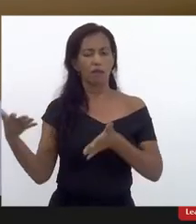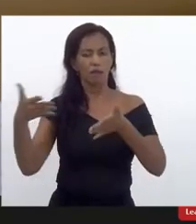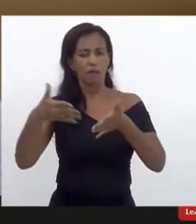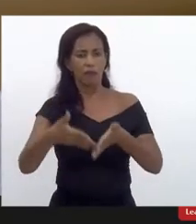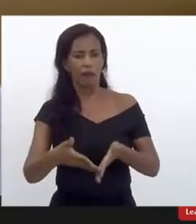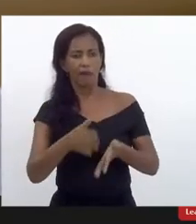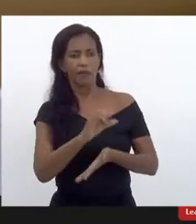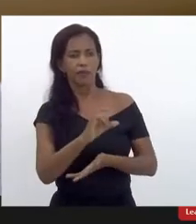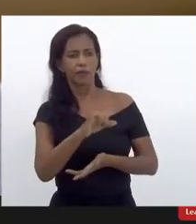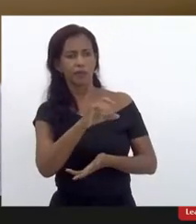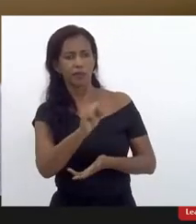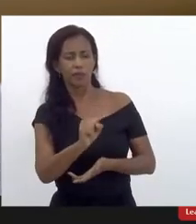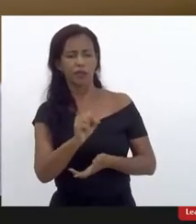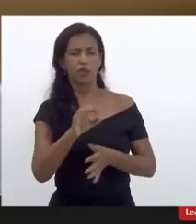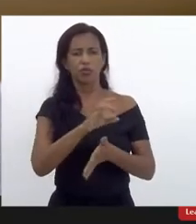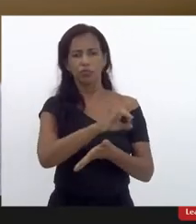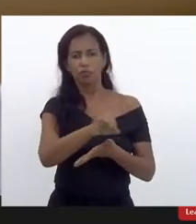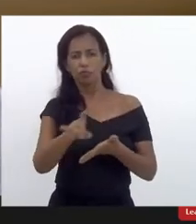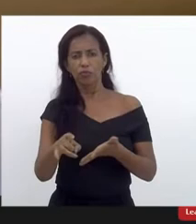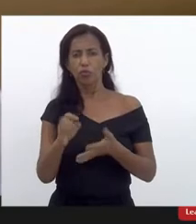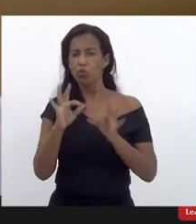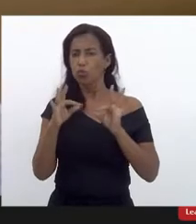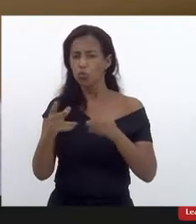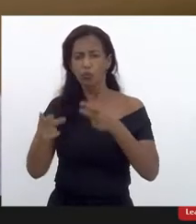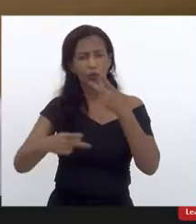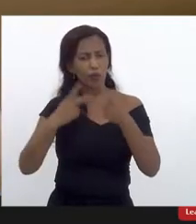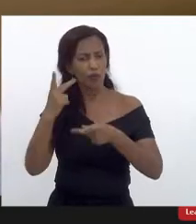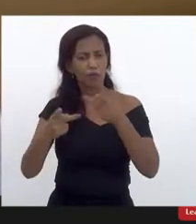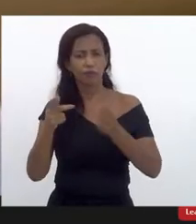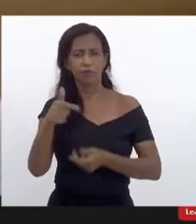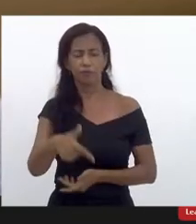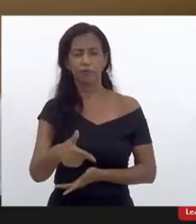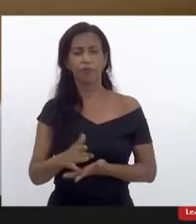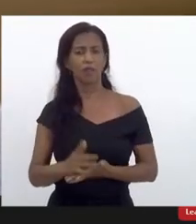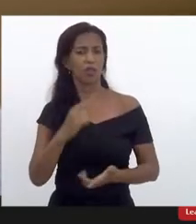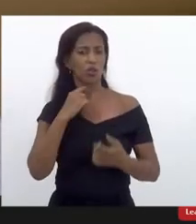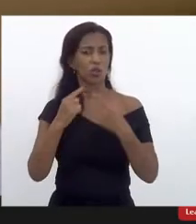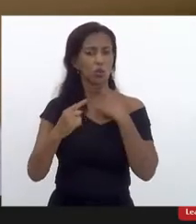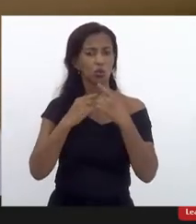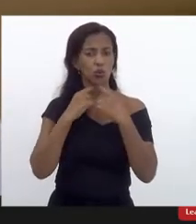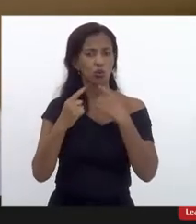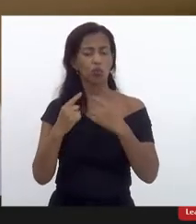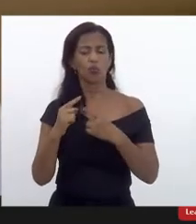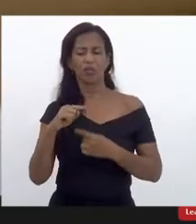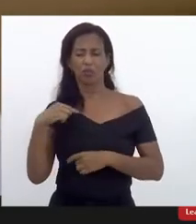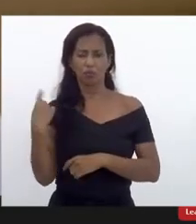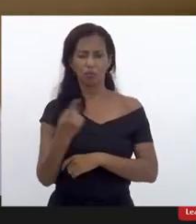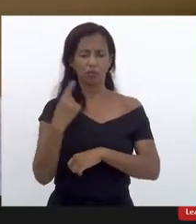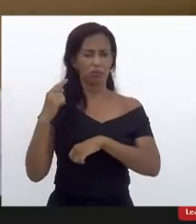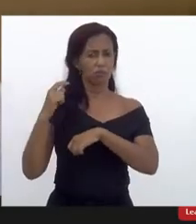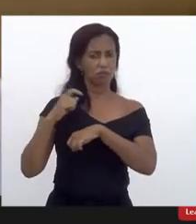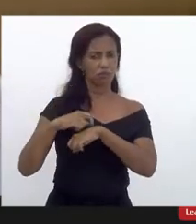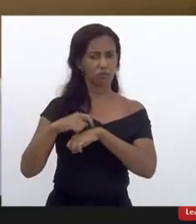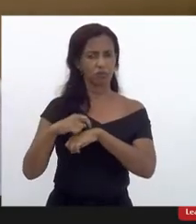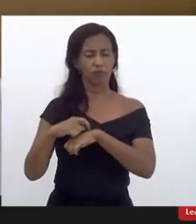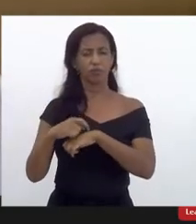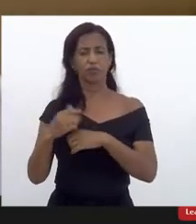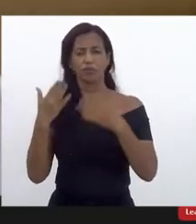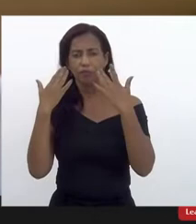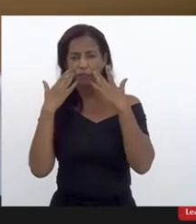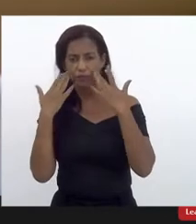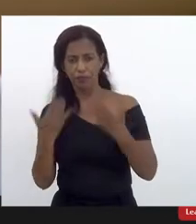das CIDs, todas essas questões foram mencionadas aqui e geraram dúvidas. Nós expressamente solicitamos essas